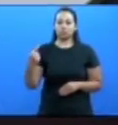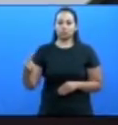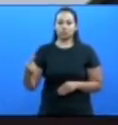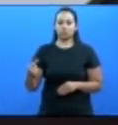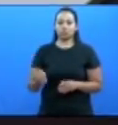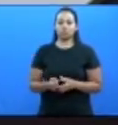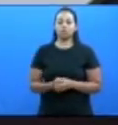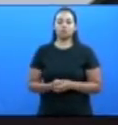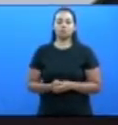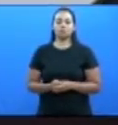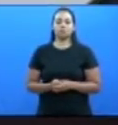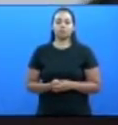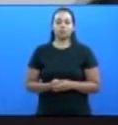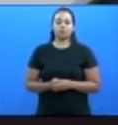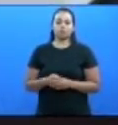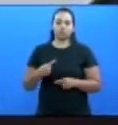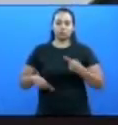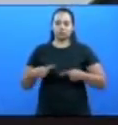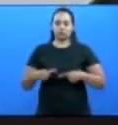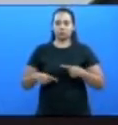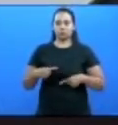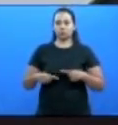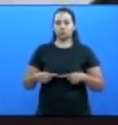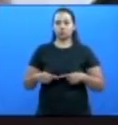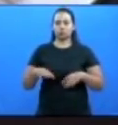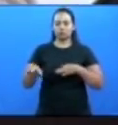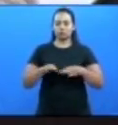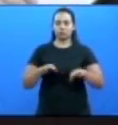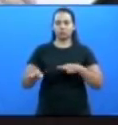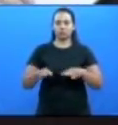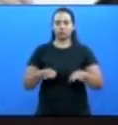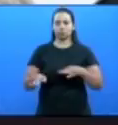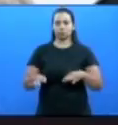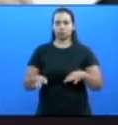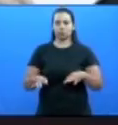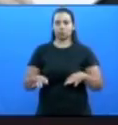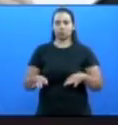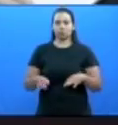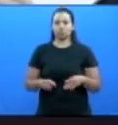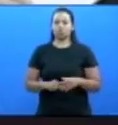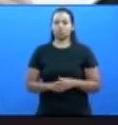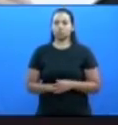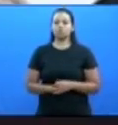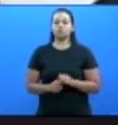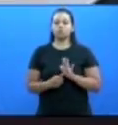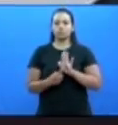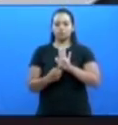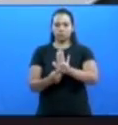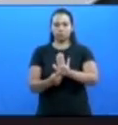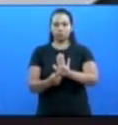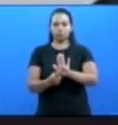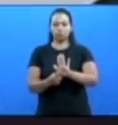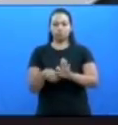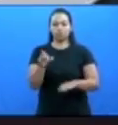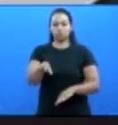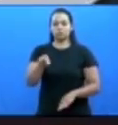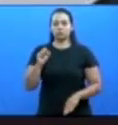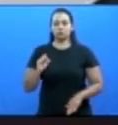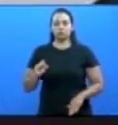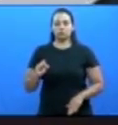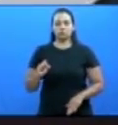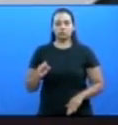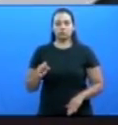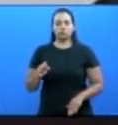final. E o primeiro grupo de emendas, e é este o primeiro que nós vamos colocar em